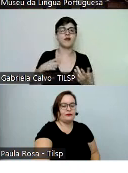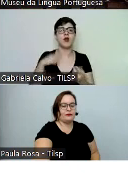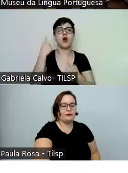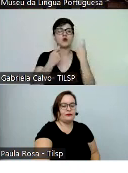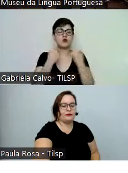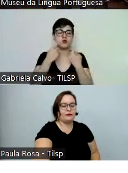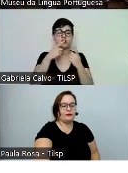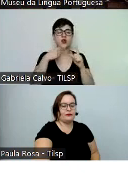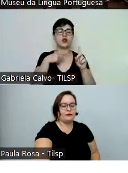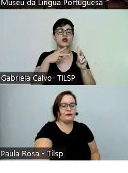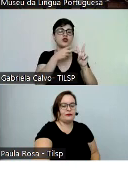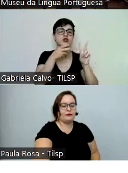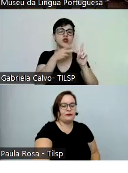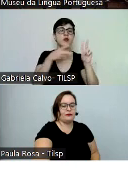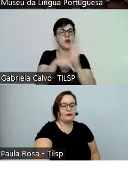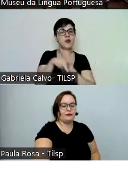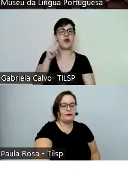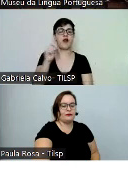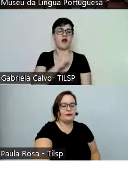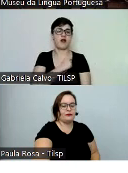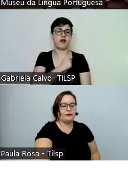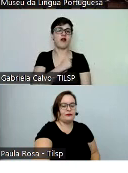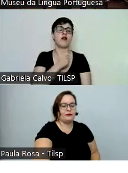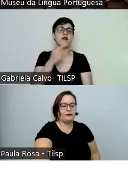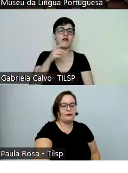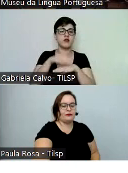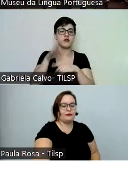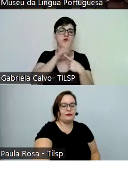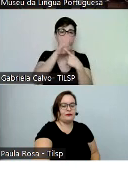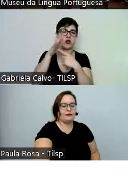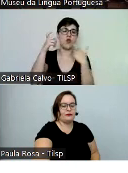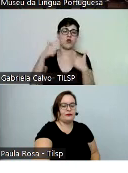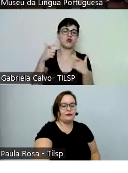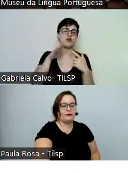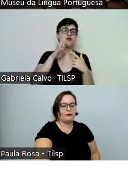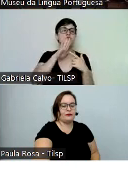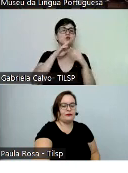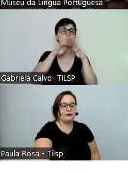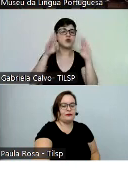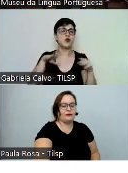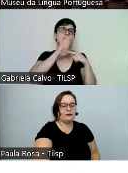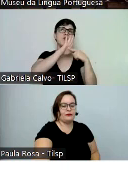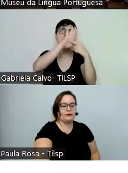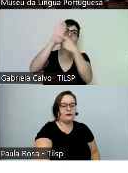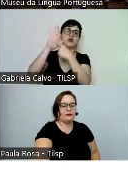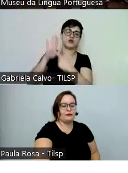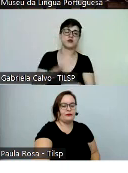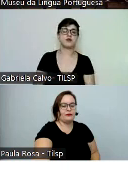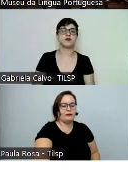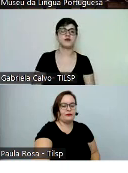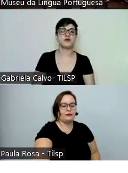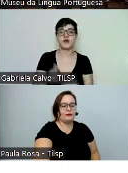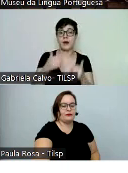conosco no desenvolvimento dessas várias disposições itinerantes mapas eu adoro